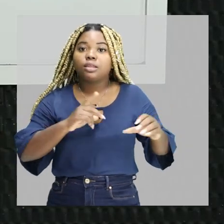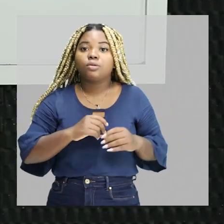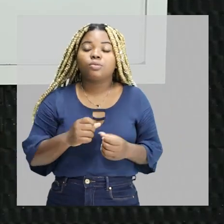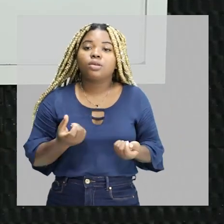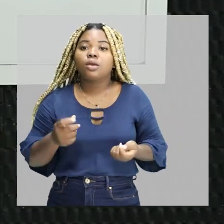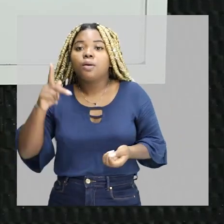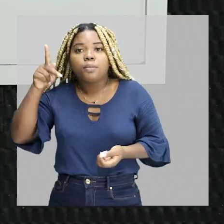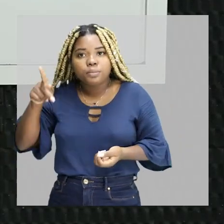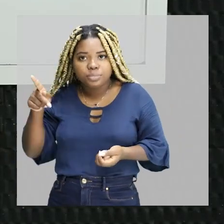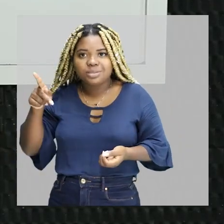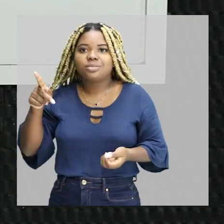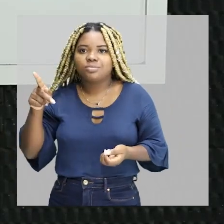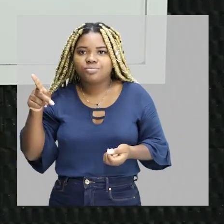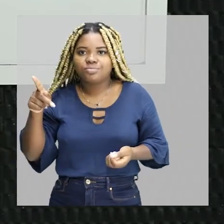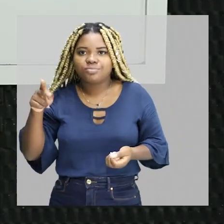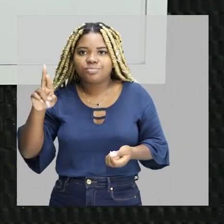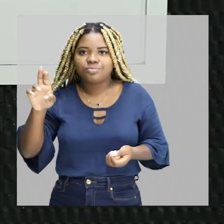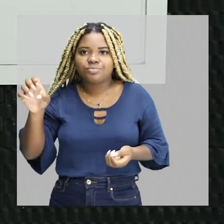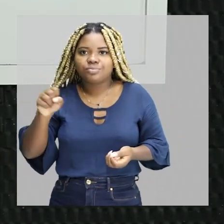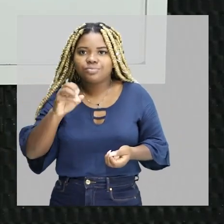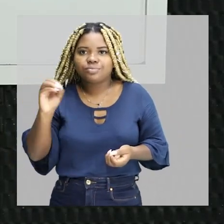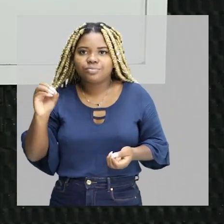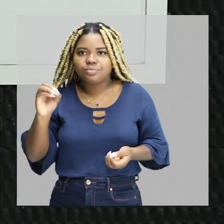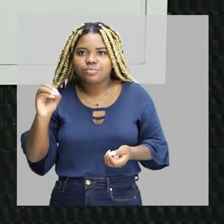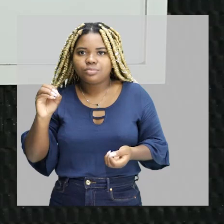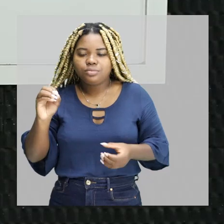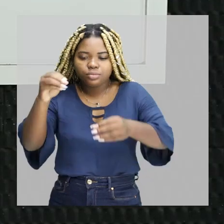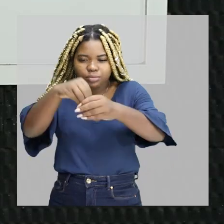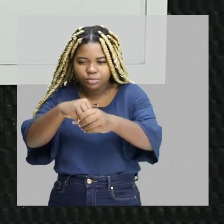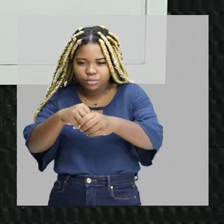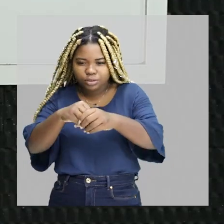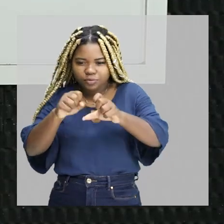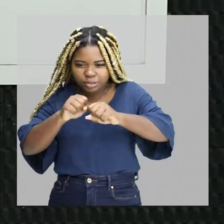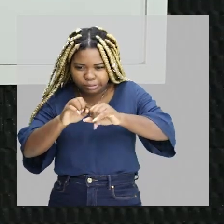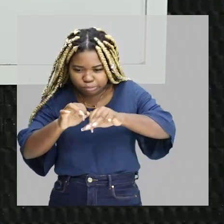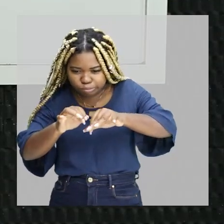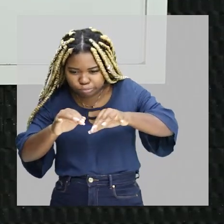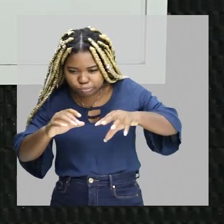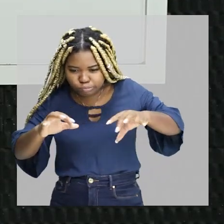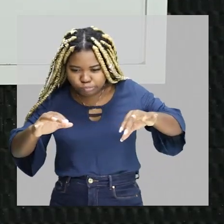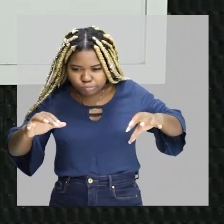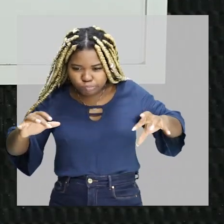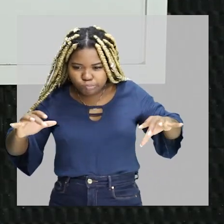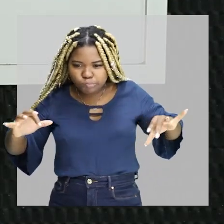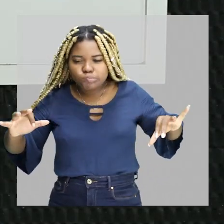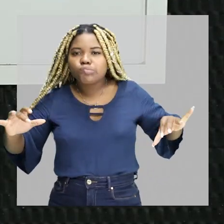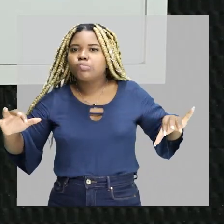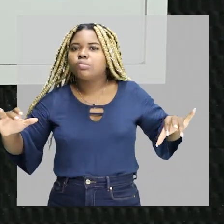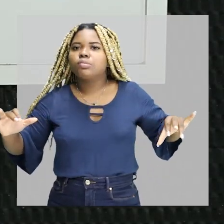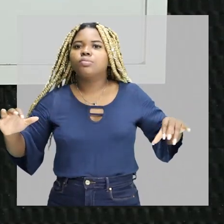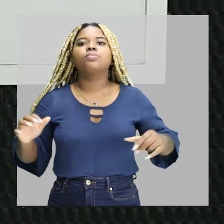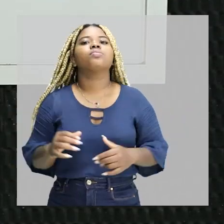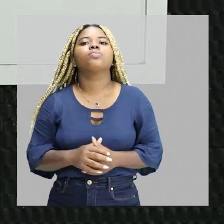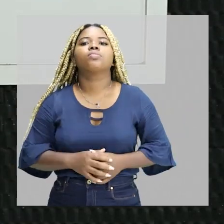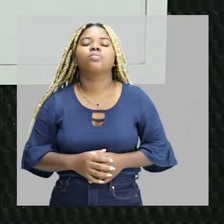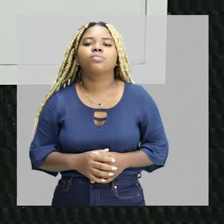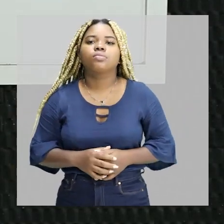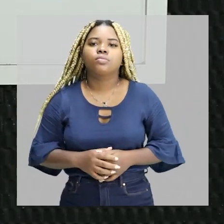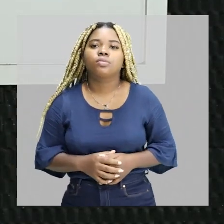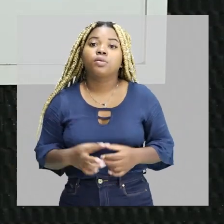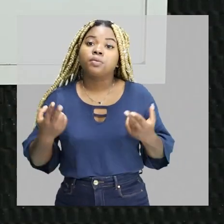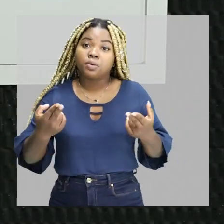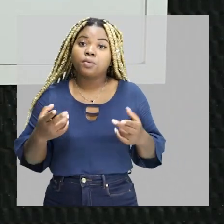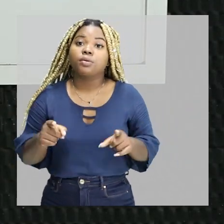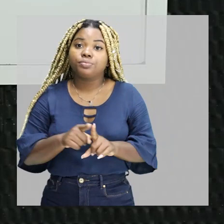ponto, essa pressão ela vai ser distribuída nesse fluido até chegar a um outro ponto. Então é basicamente isso, ó.